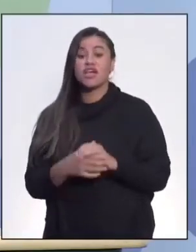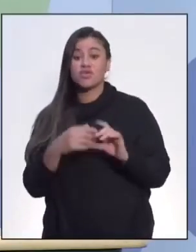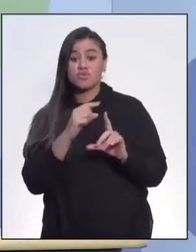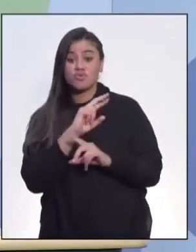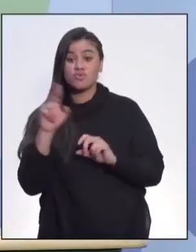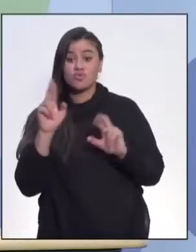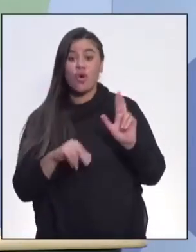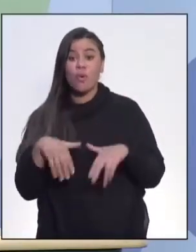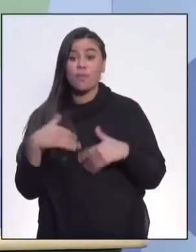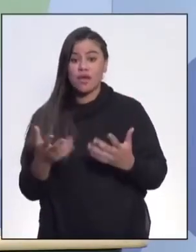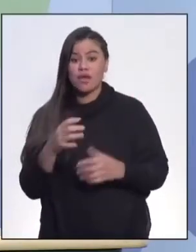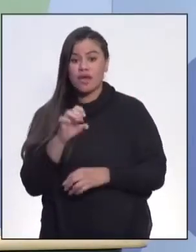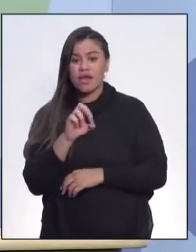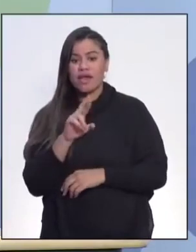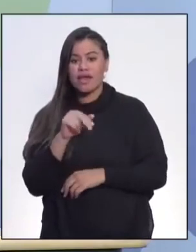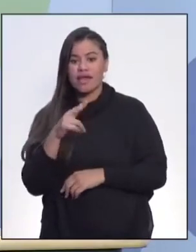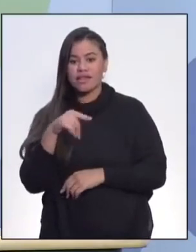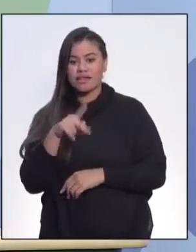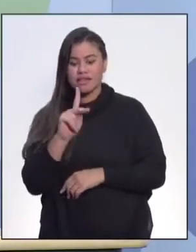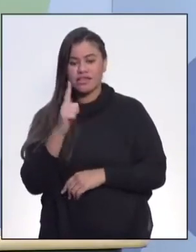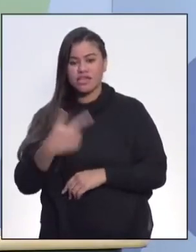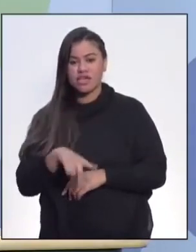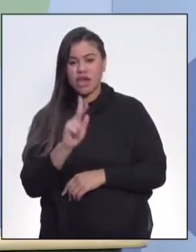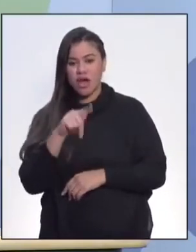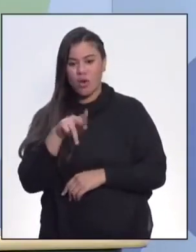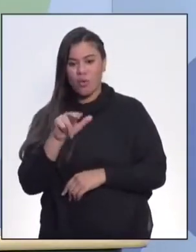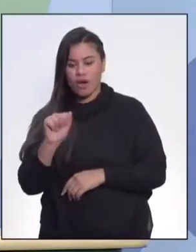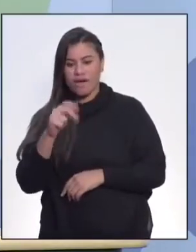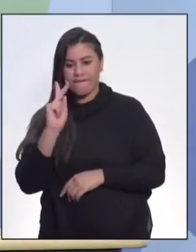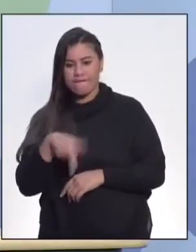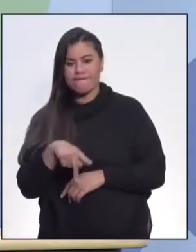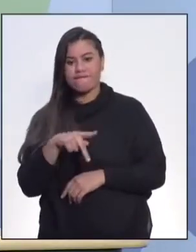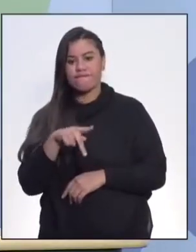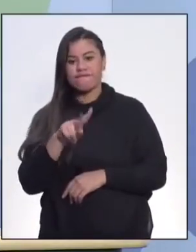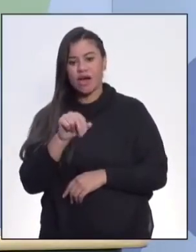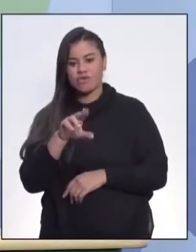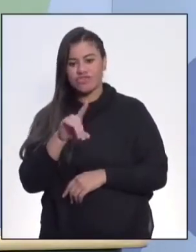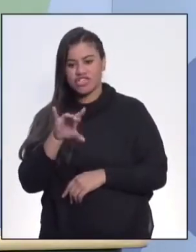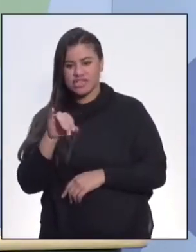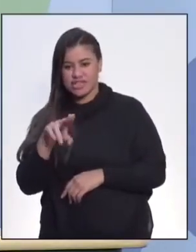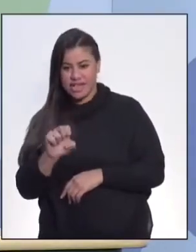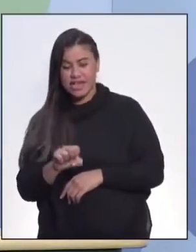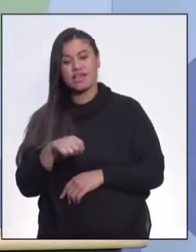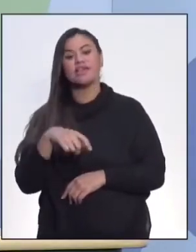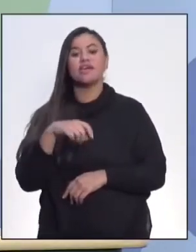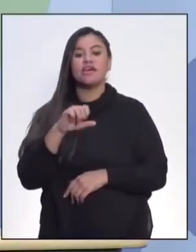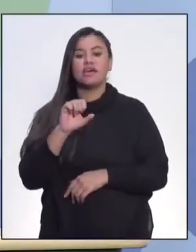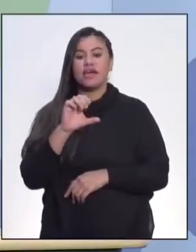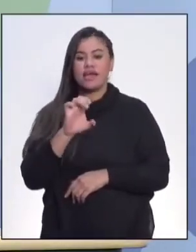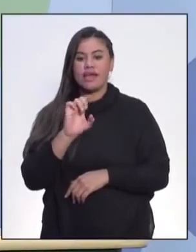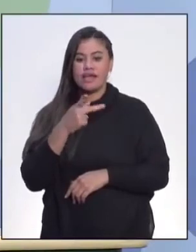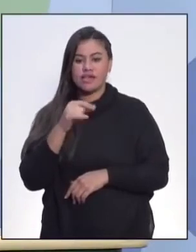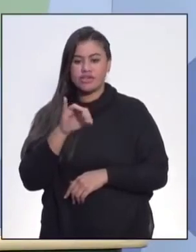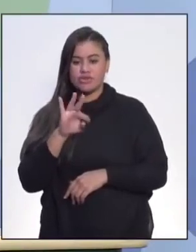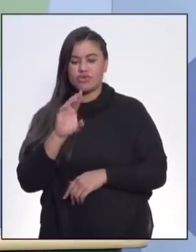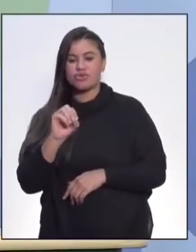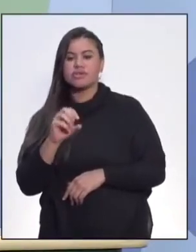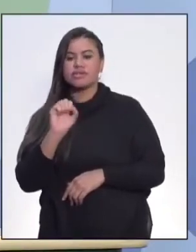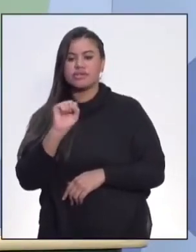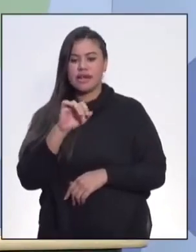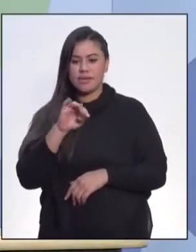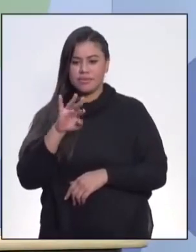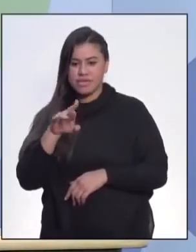eles, temos o Eric, o Cauã, o Valdinei, o Heitor e a Sabrina. Também quero agradecer a participação de